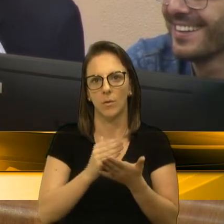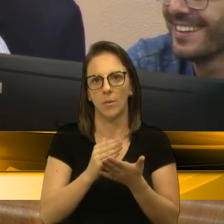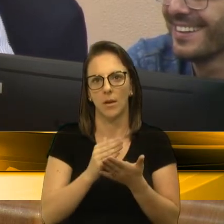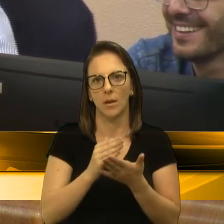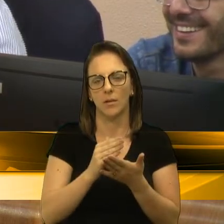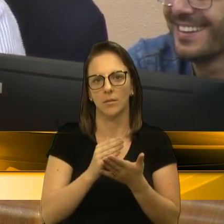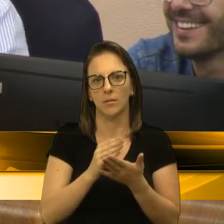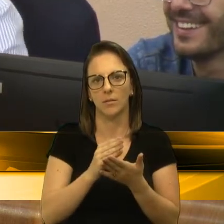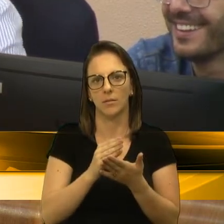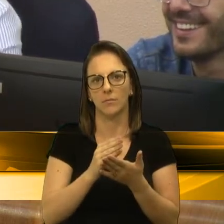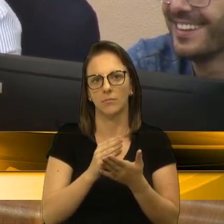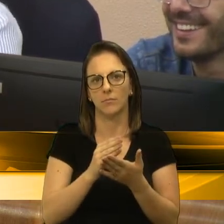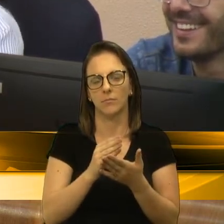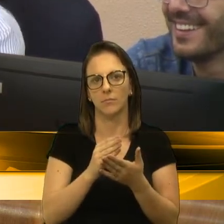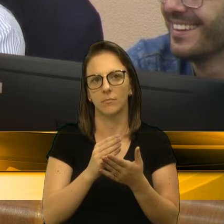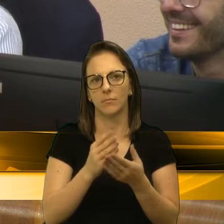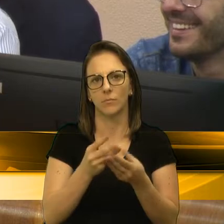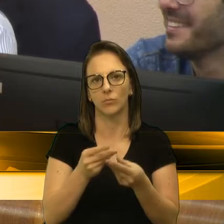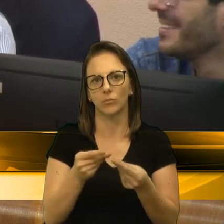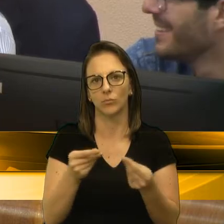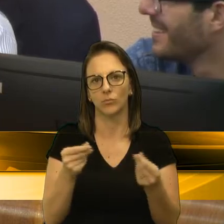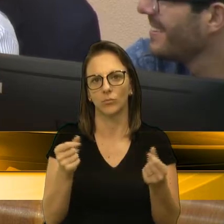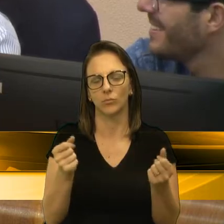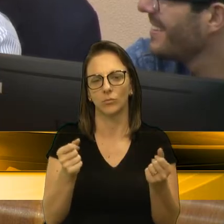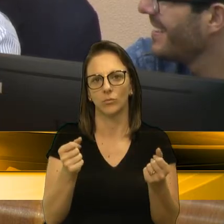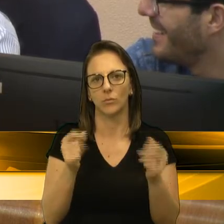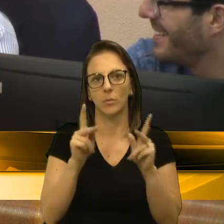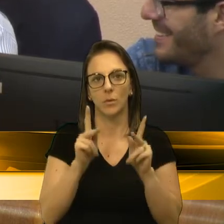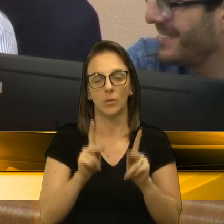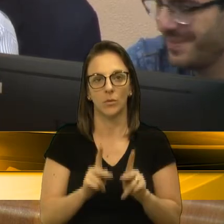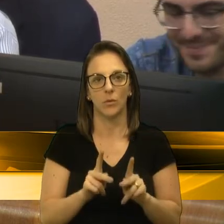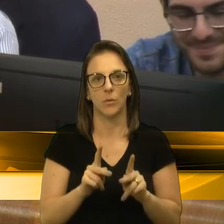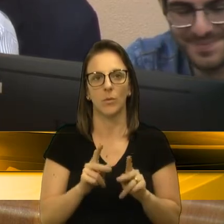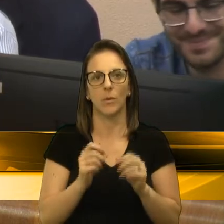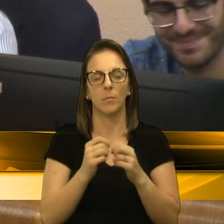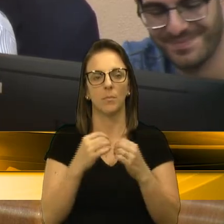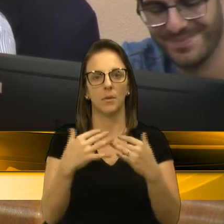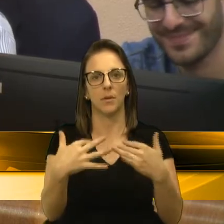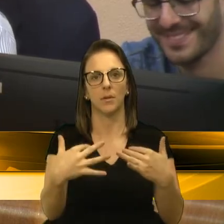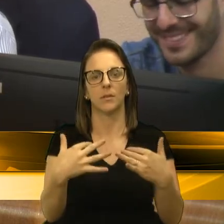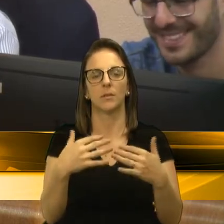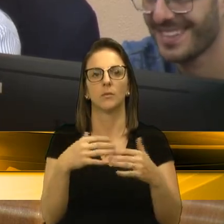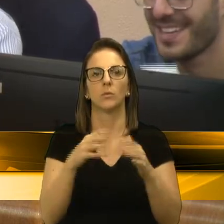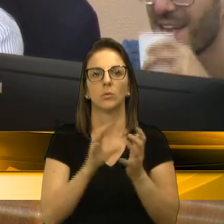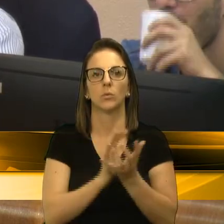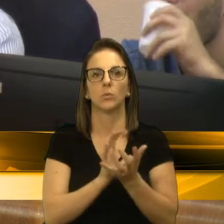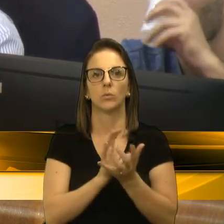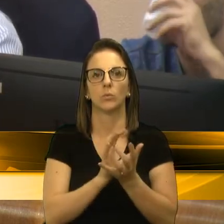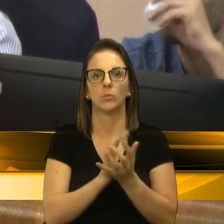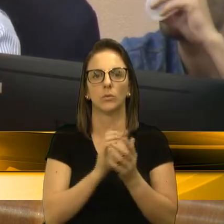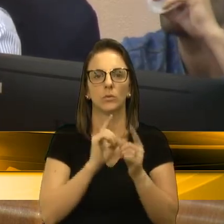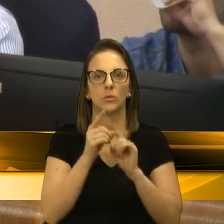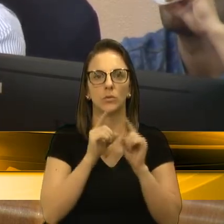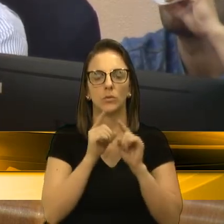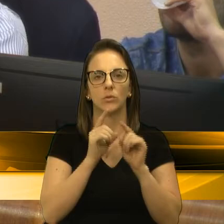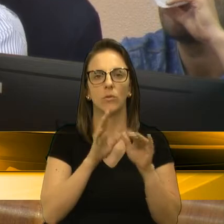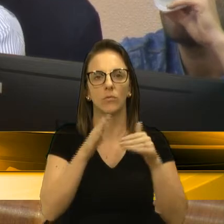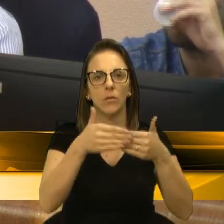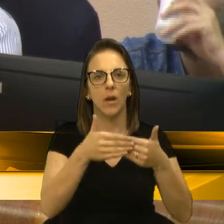apenas pai e plateia, selecionadas e grupos acríticos, fecha os canais formais de